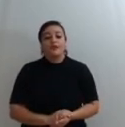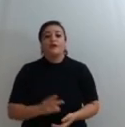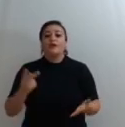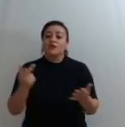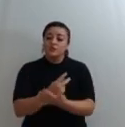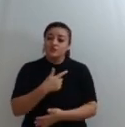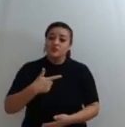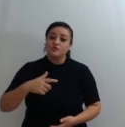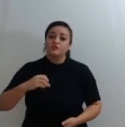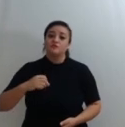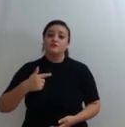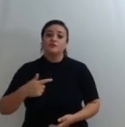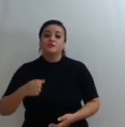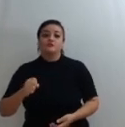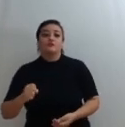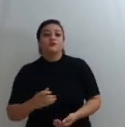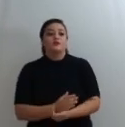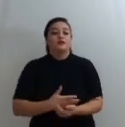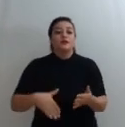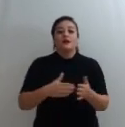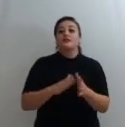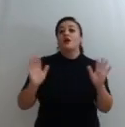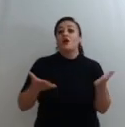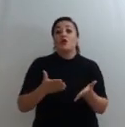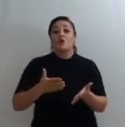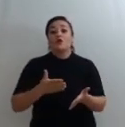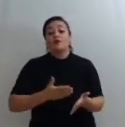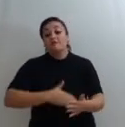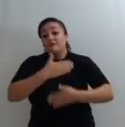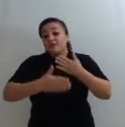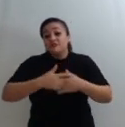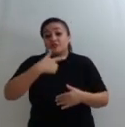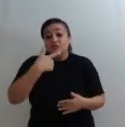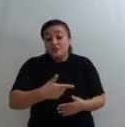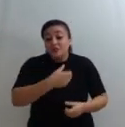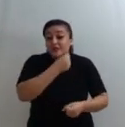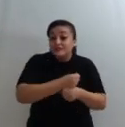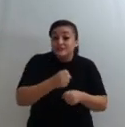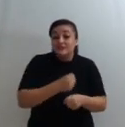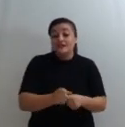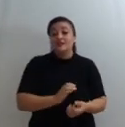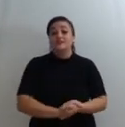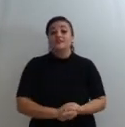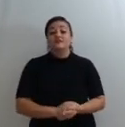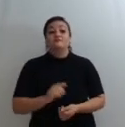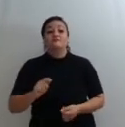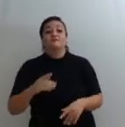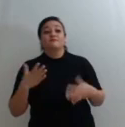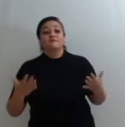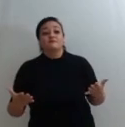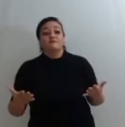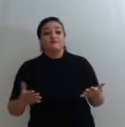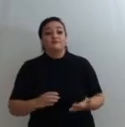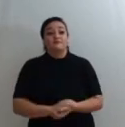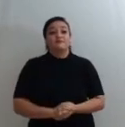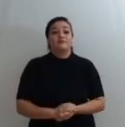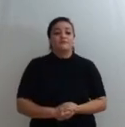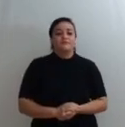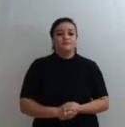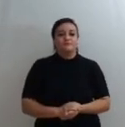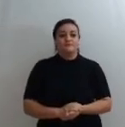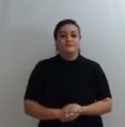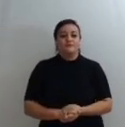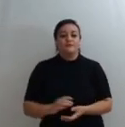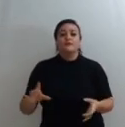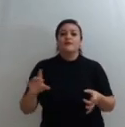de 2018 para cá já se decorreram 2 anos. 2 anos para que pelo menos fosse fixado o júri, ou fixado